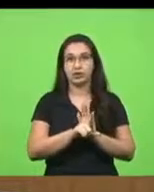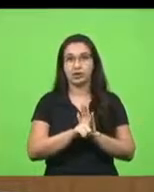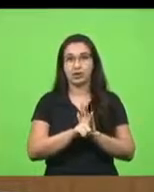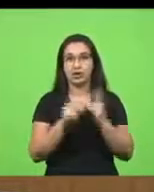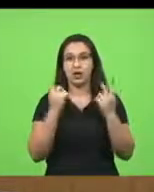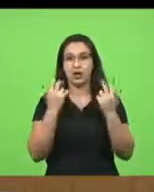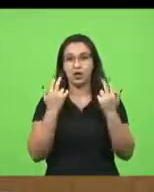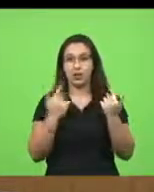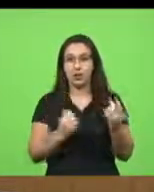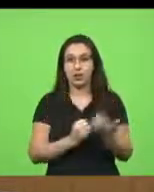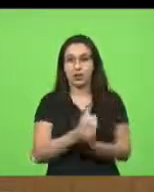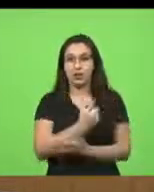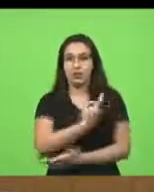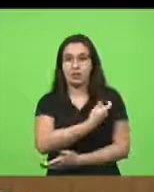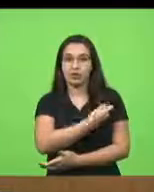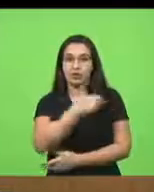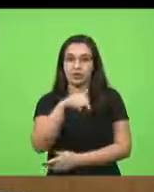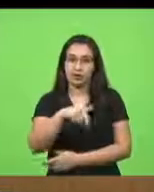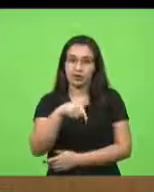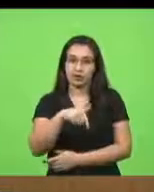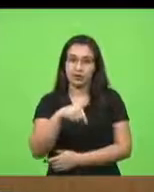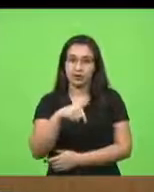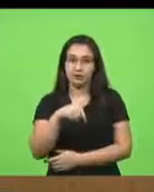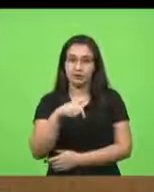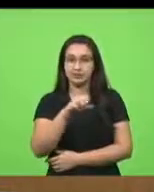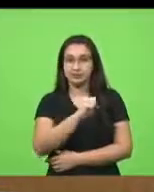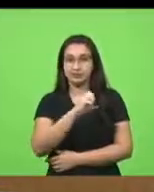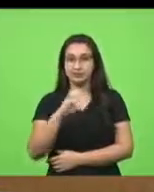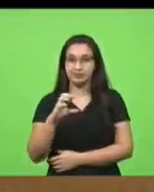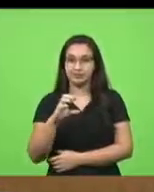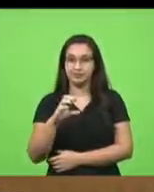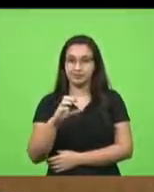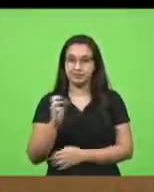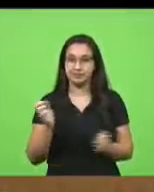das vacinas aqui em Santa Catarina, que virá ao plenário hoje.